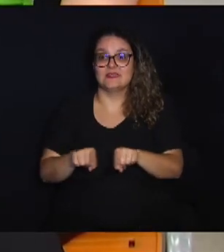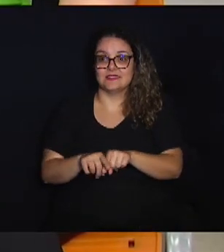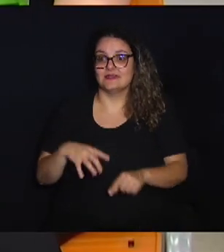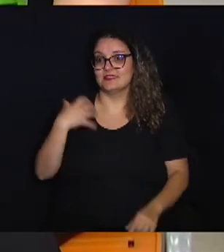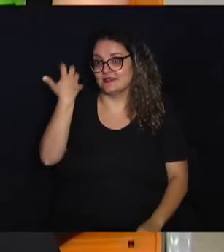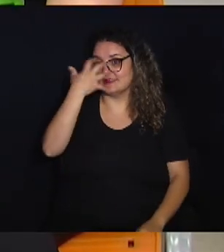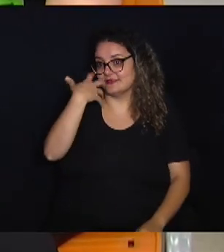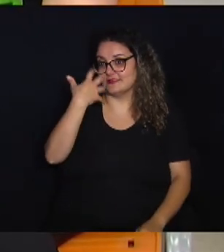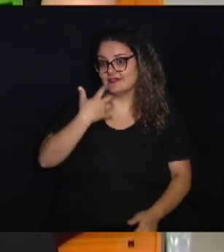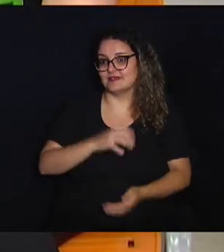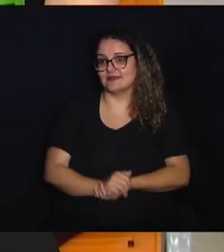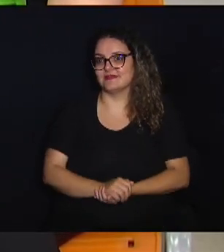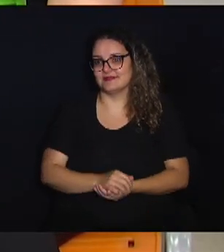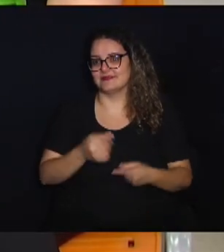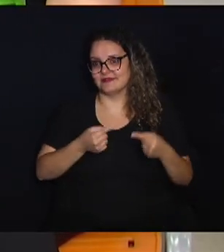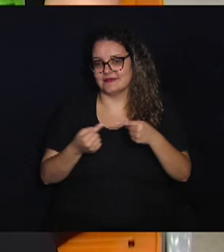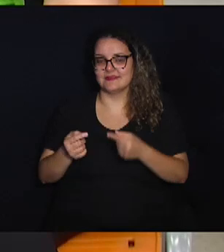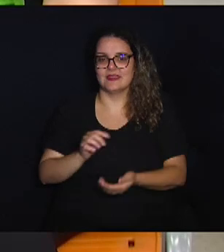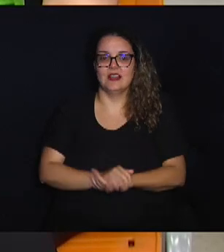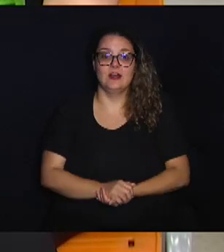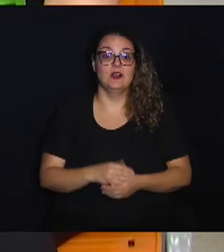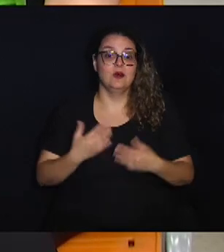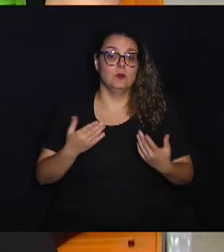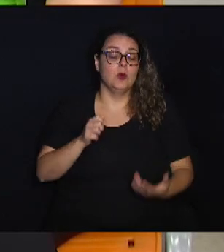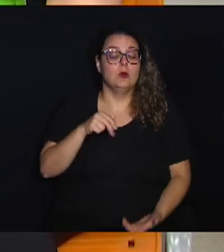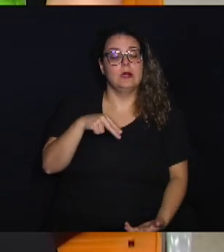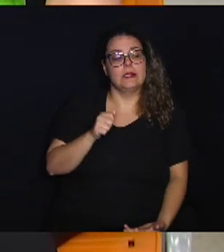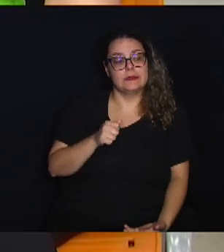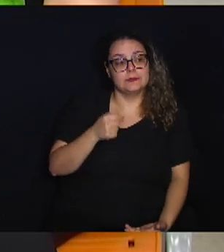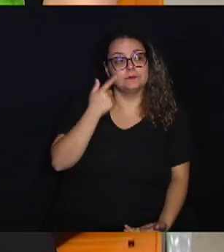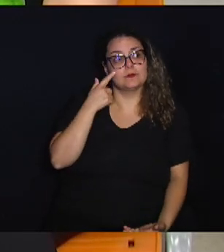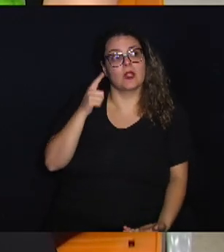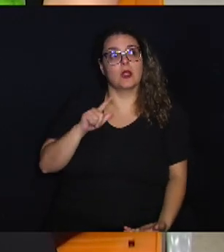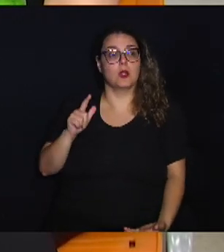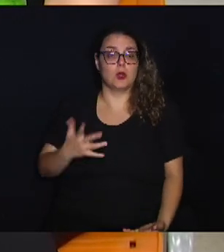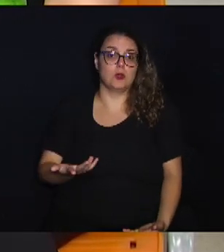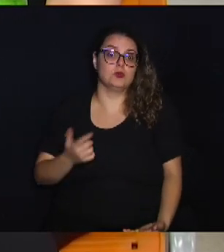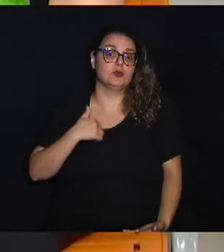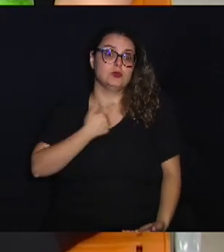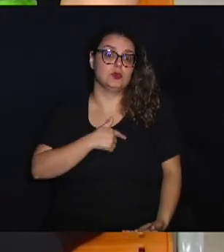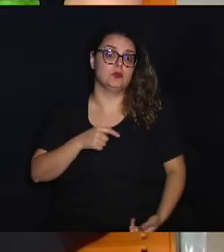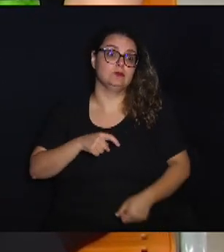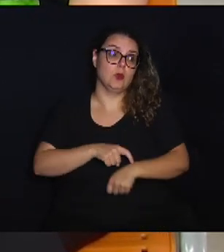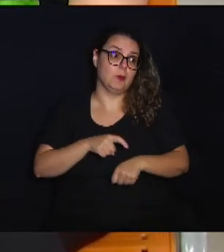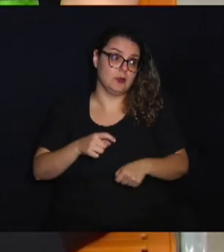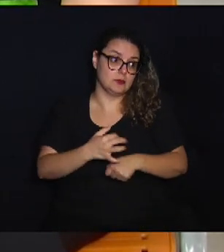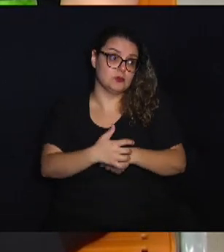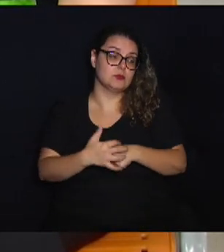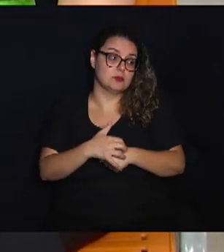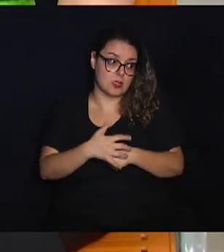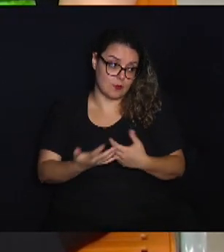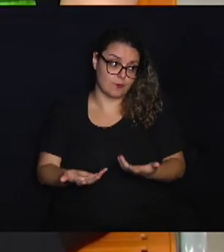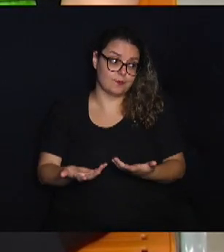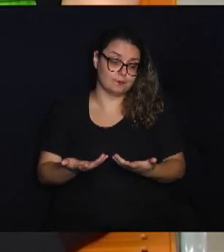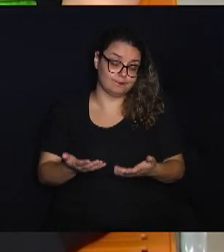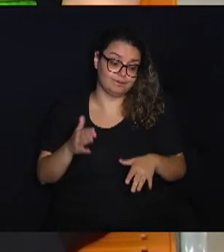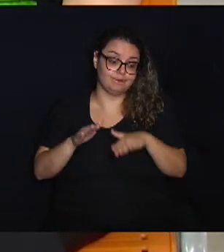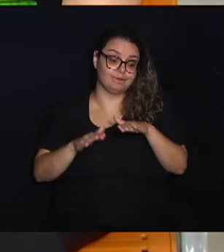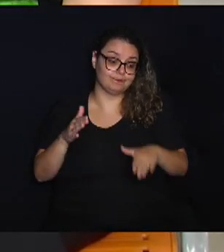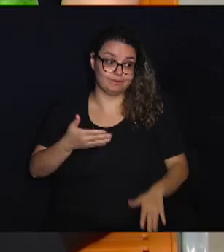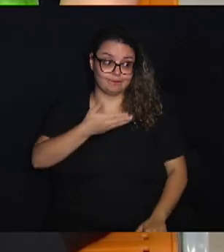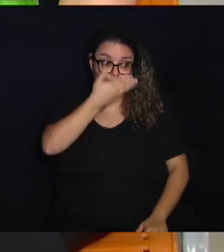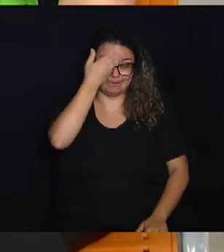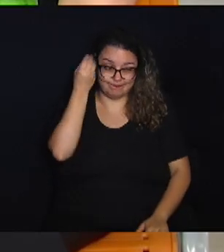paixão por discutir. Bom, vamos lá, Ana Júlia. Evidentemente que a gente está numa era digital e às vezes as pessoas